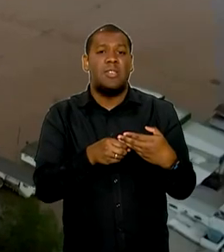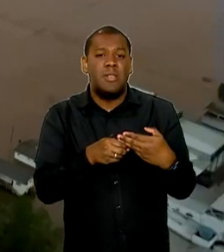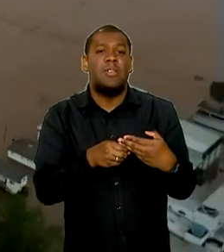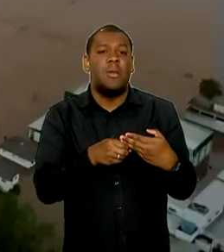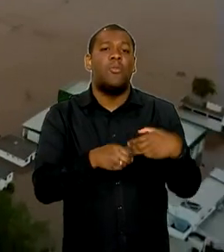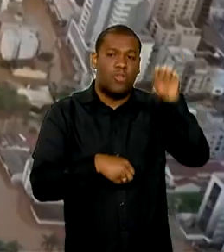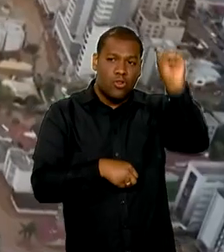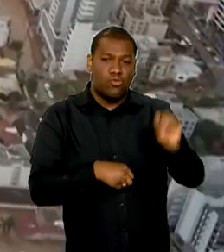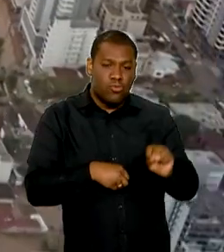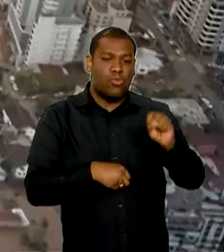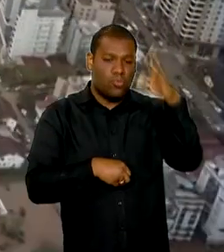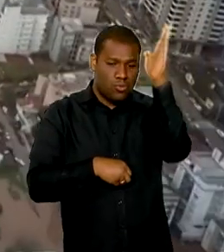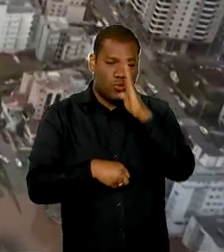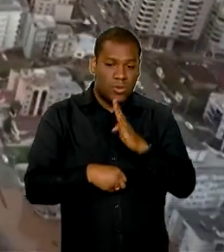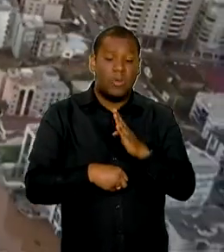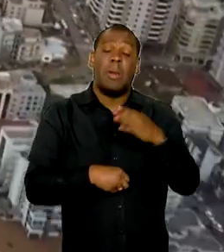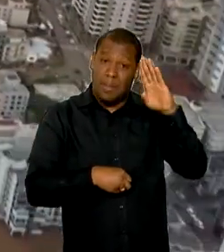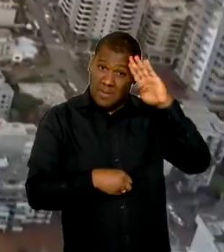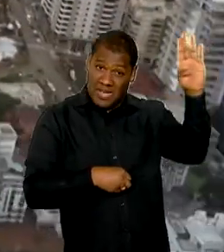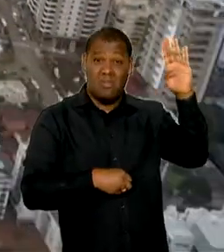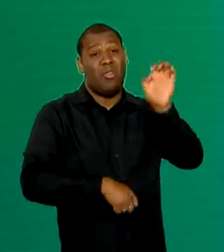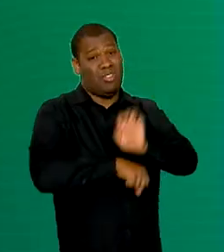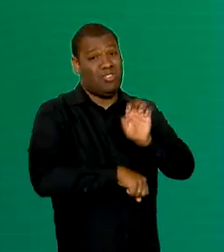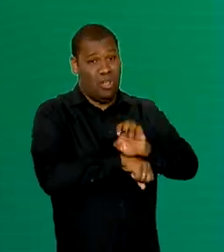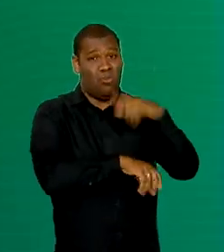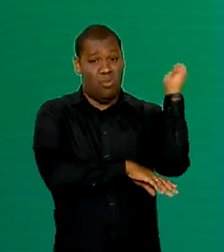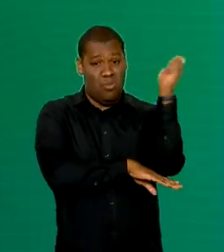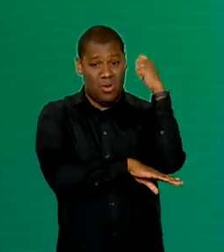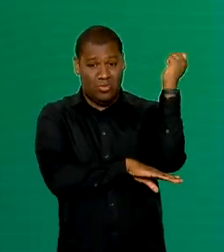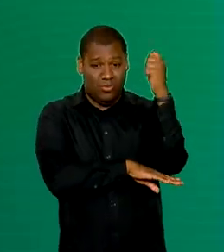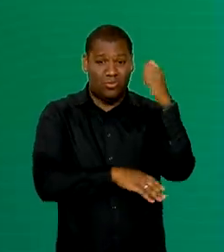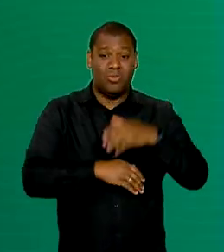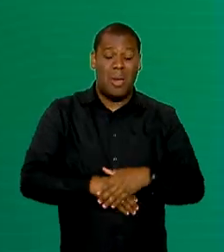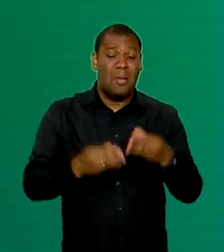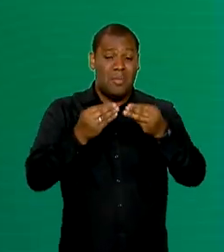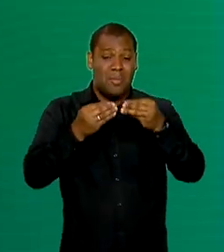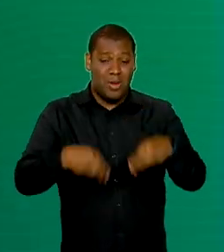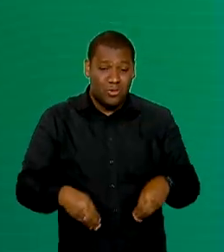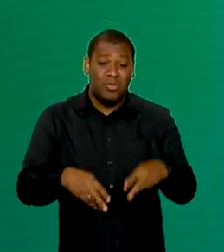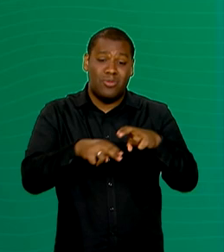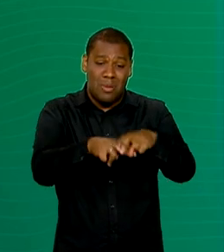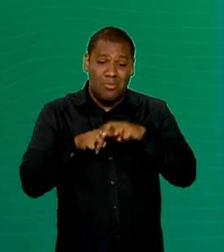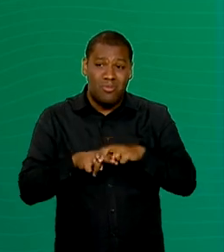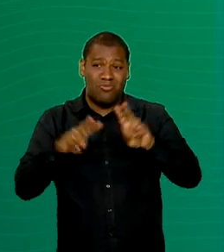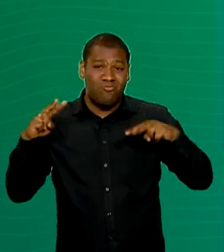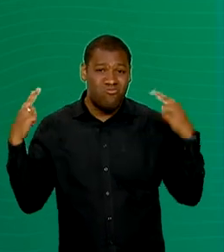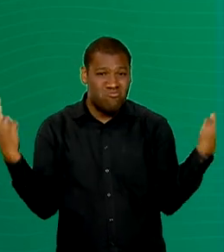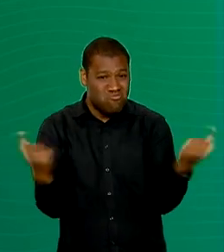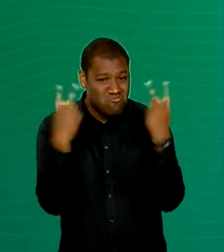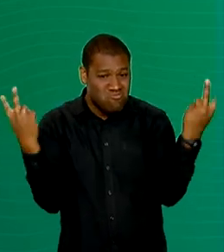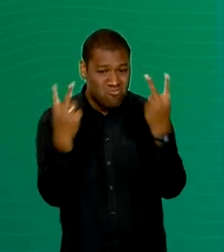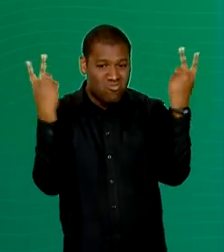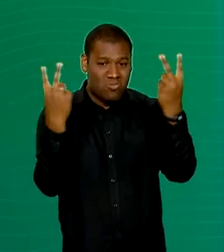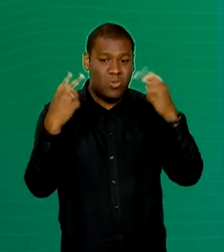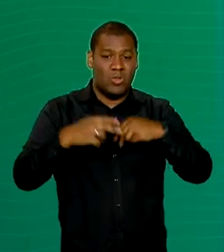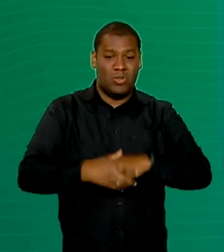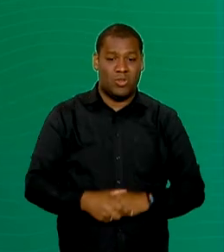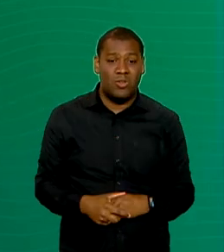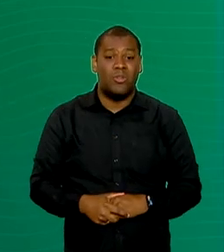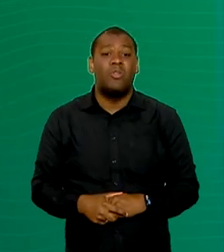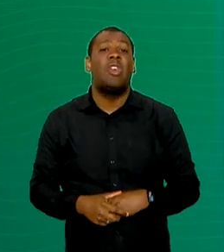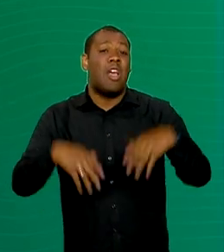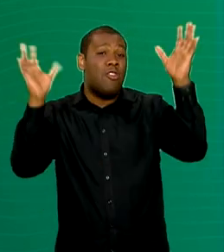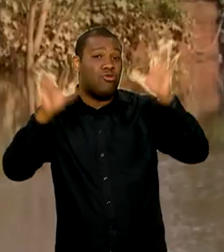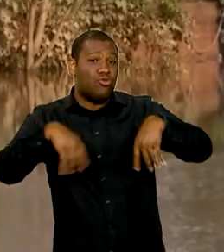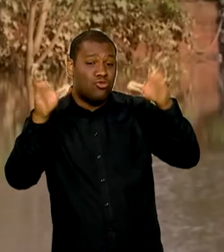país, especialmente do Rio Grande do Sul, afetados pela passagem de um ciclone extratropical. As